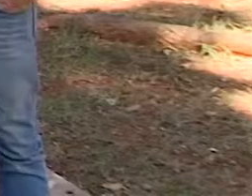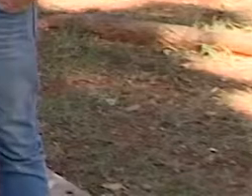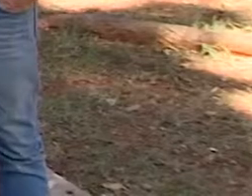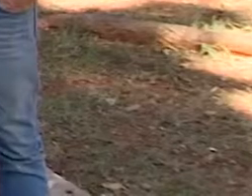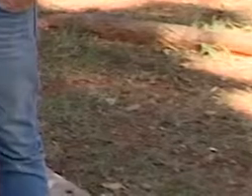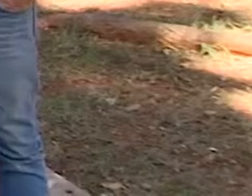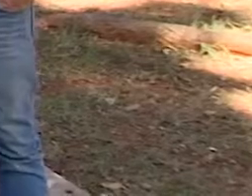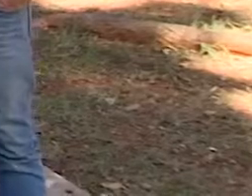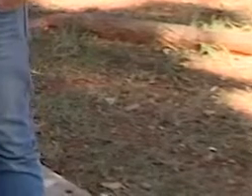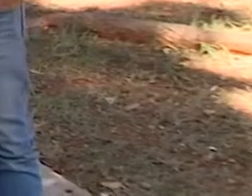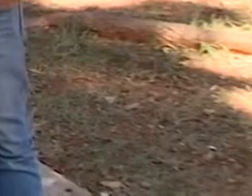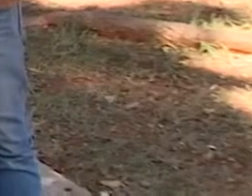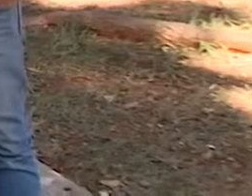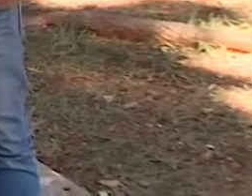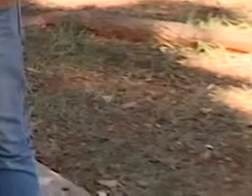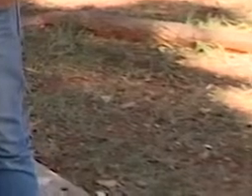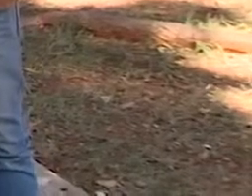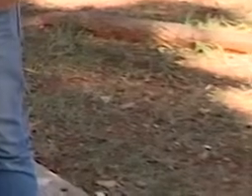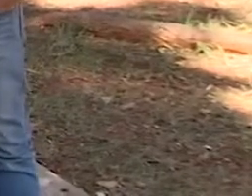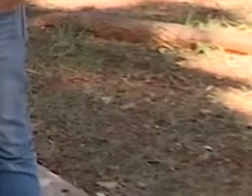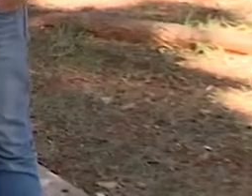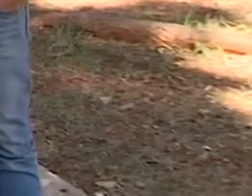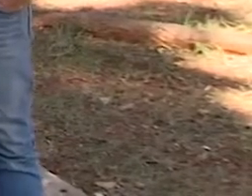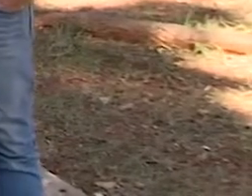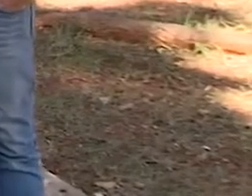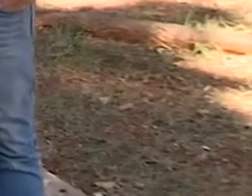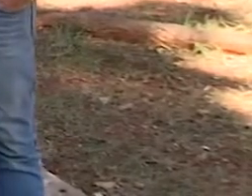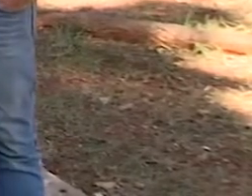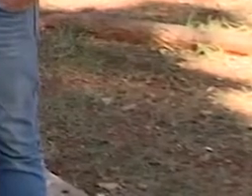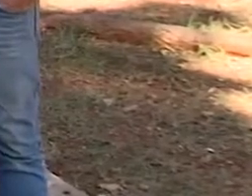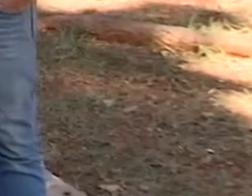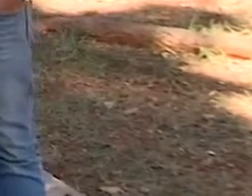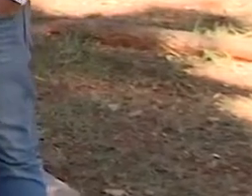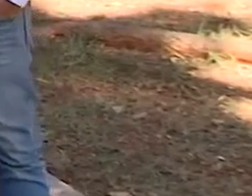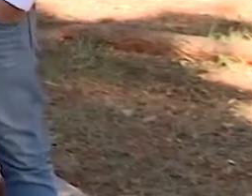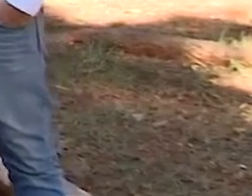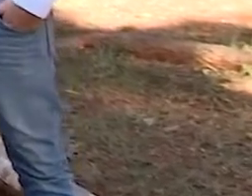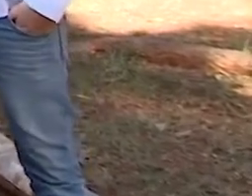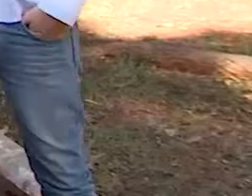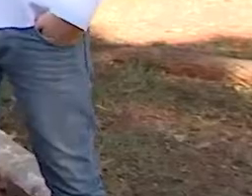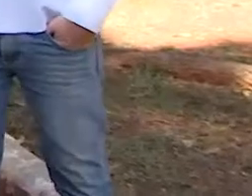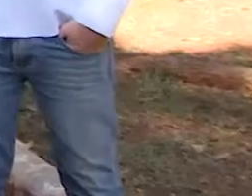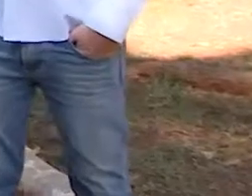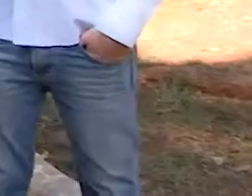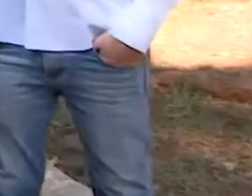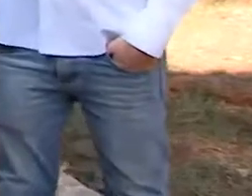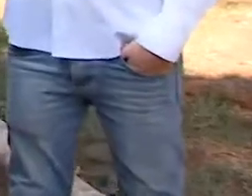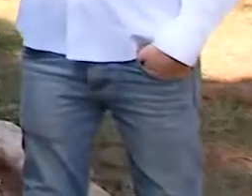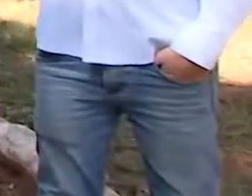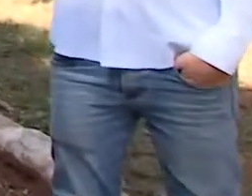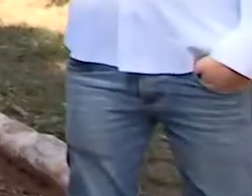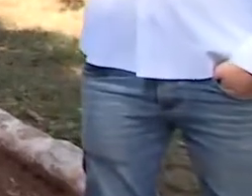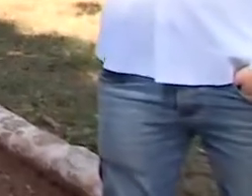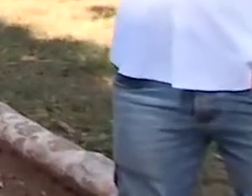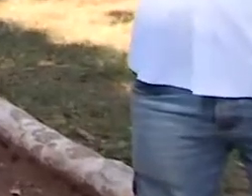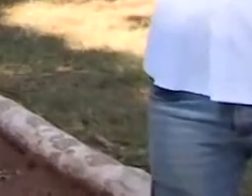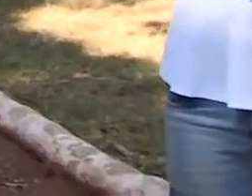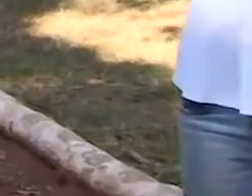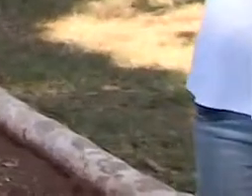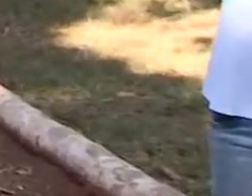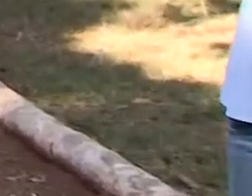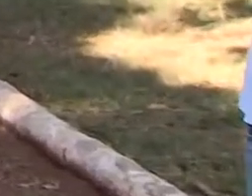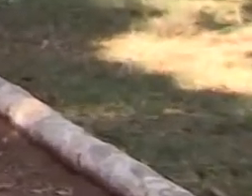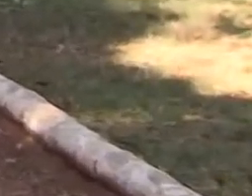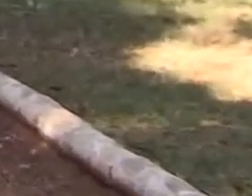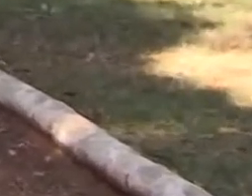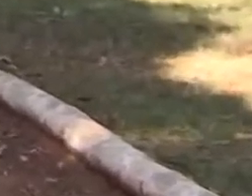no site, a partir das 20 horas. Ok, então, muito obrigado pelas informações. A gente agradece a sua